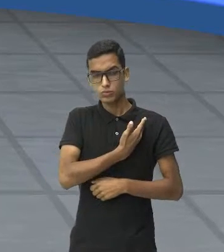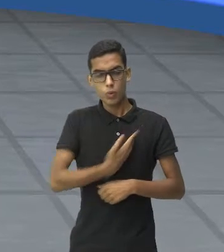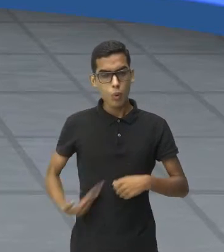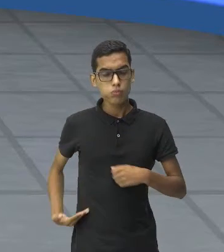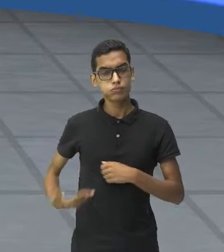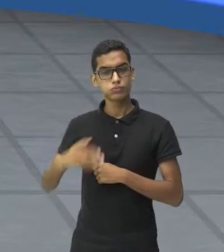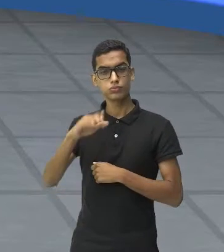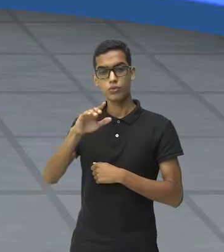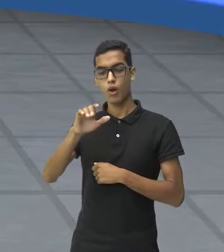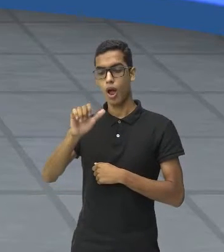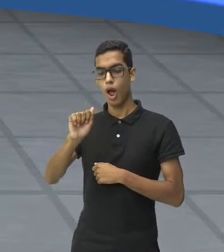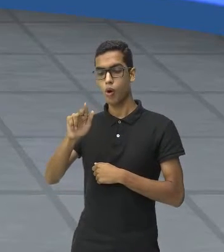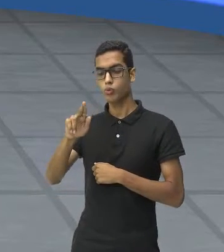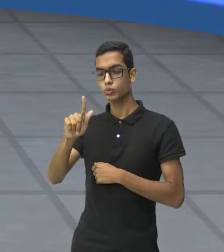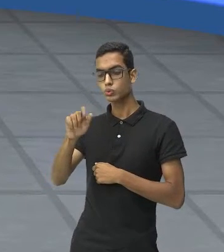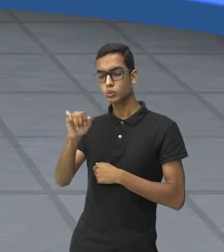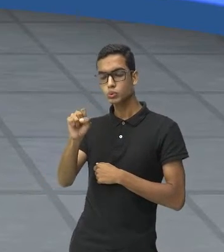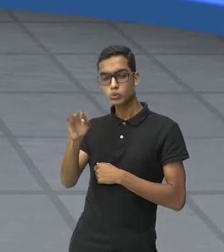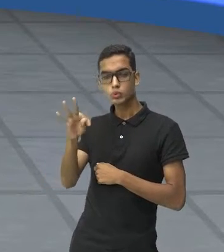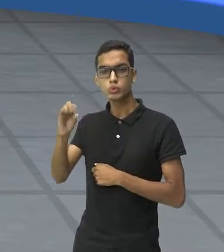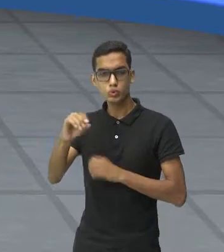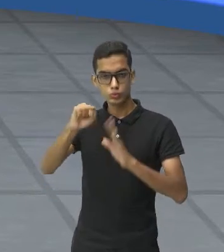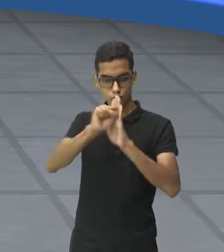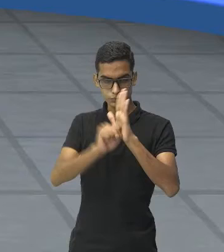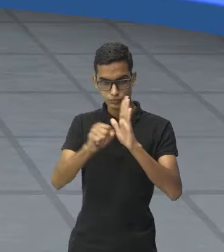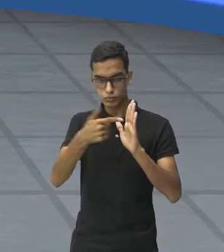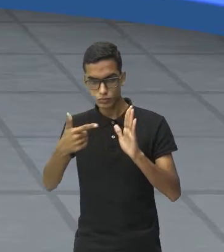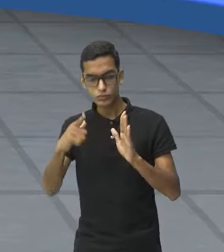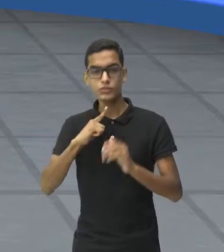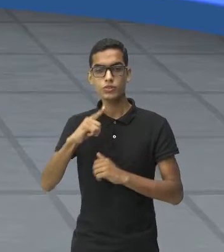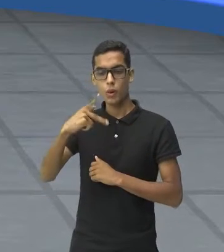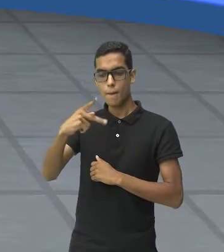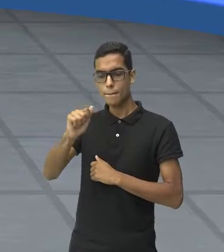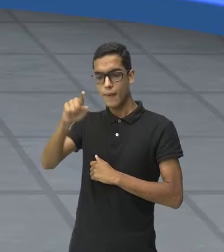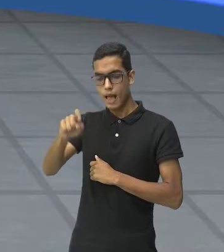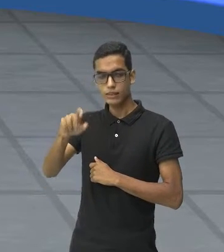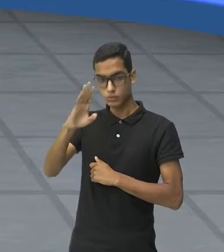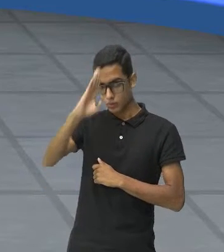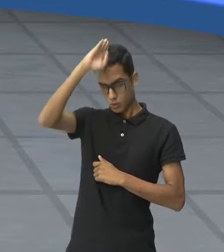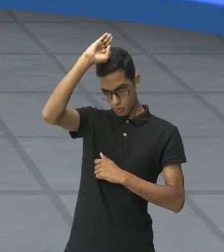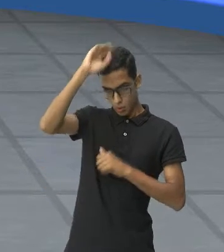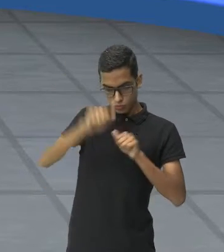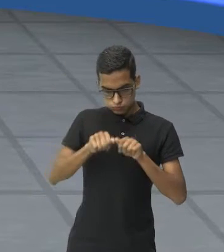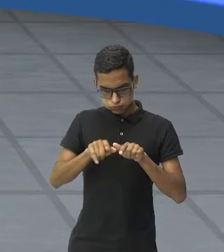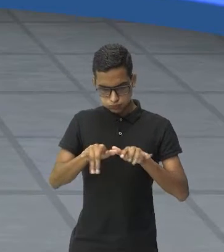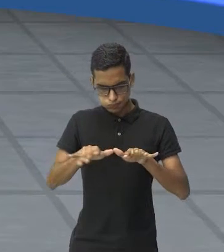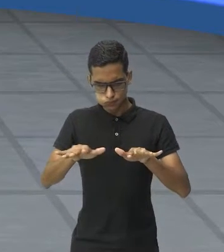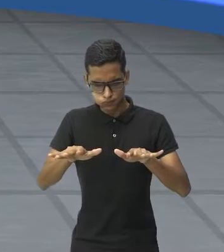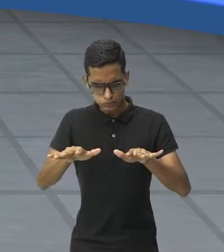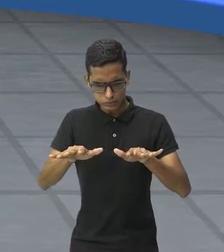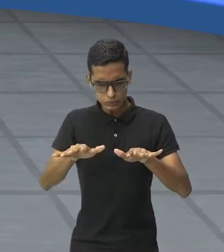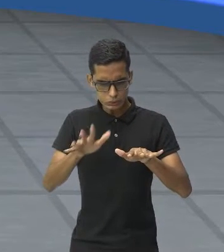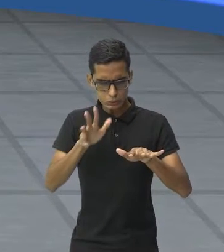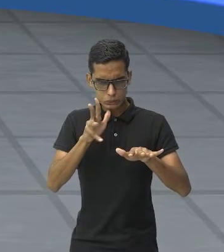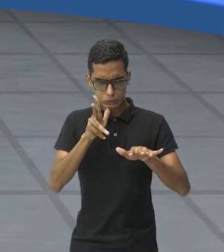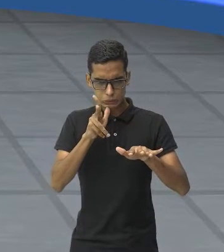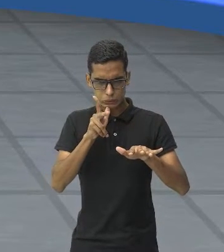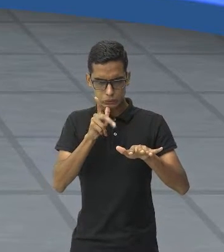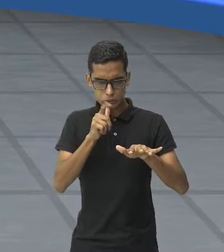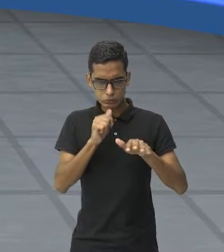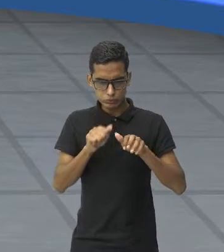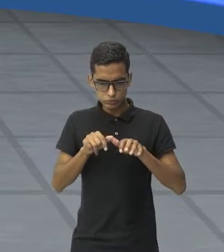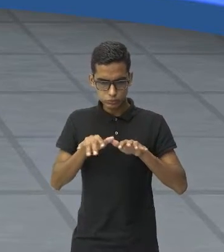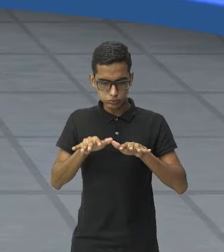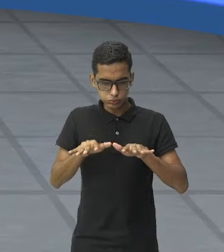gente, houve o que a gente chama de período da Pax Romana, onde a expansão ela começou a diminuir de ritmo. E essa